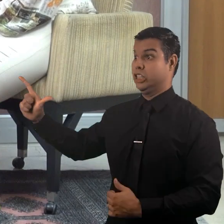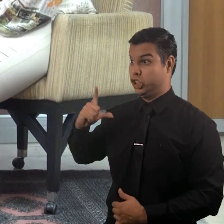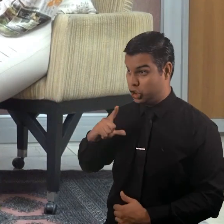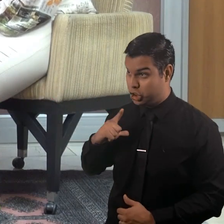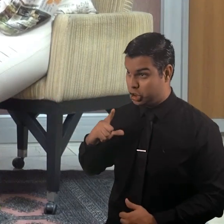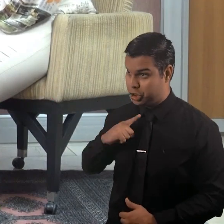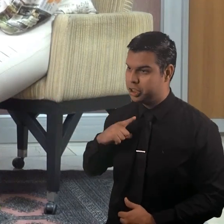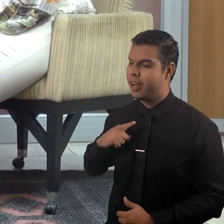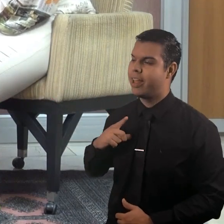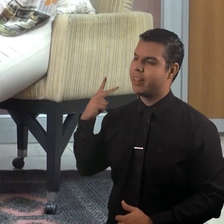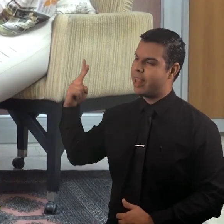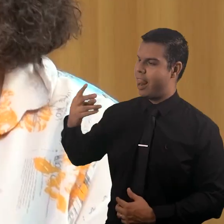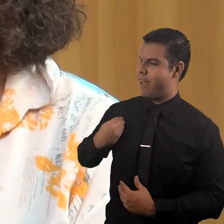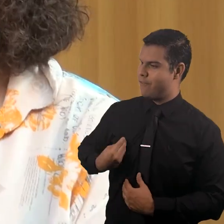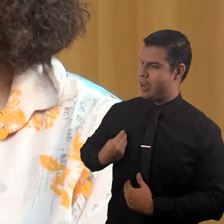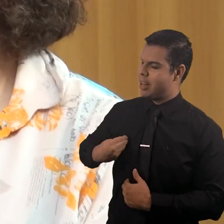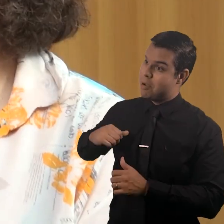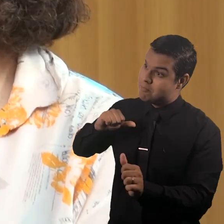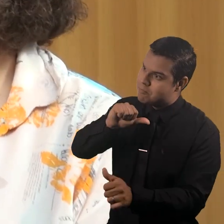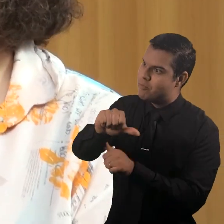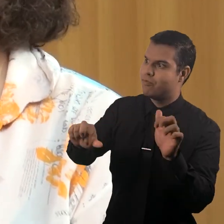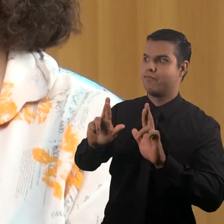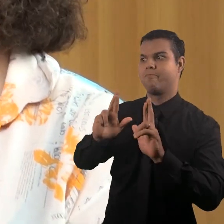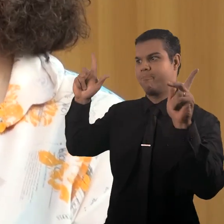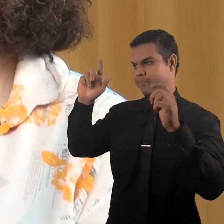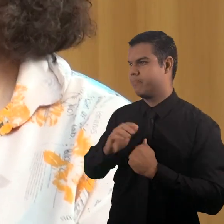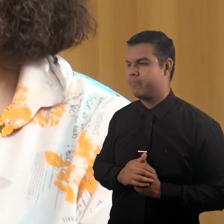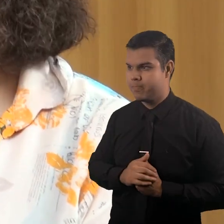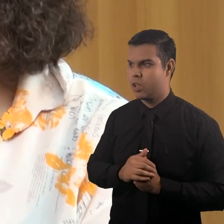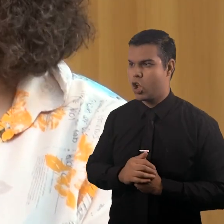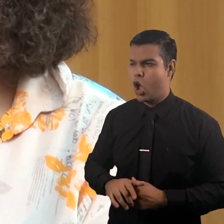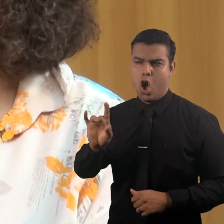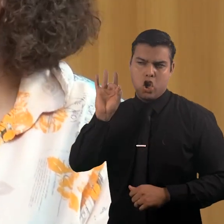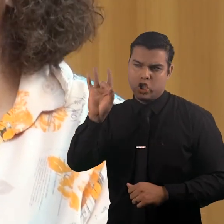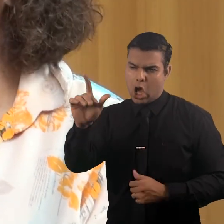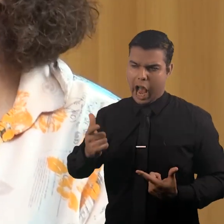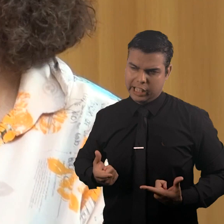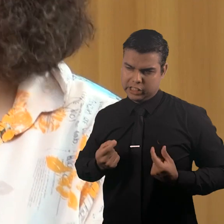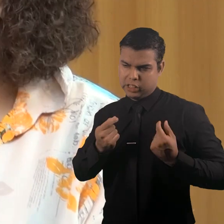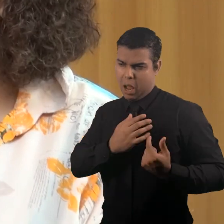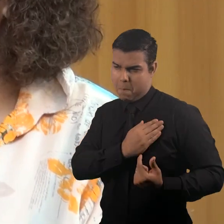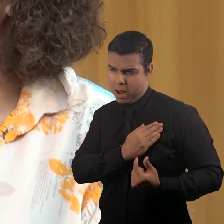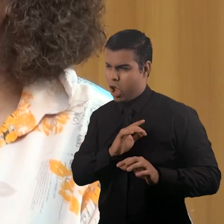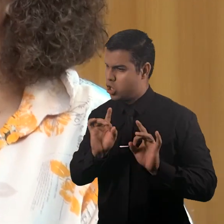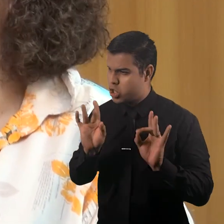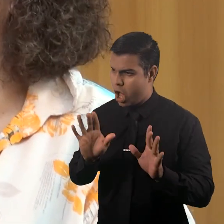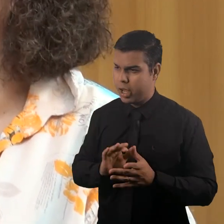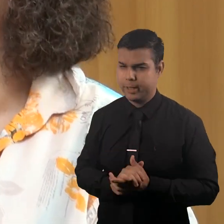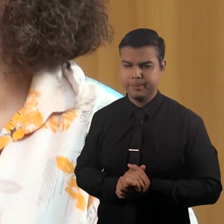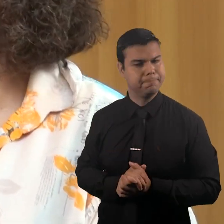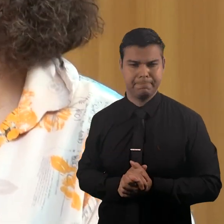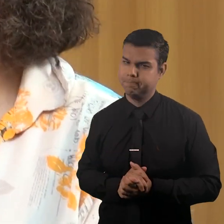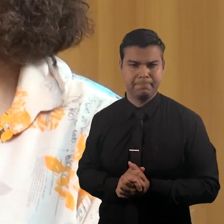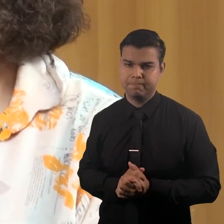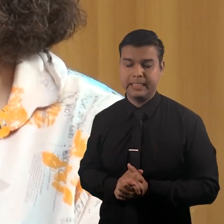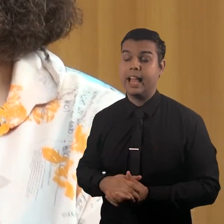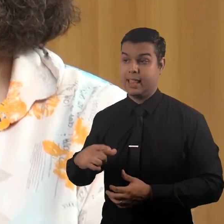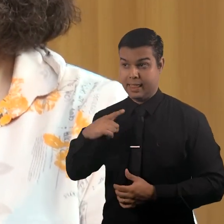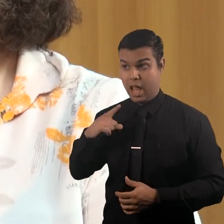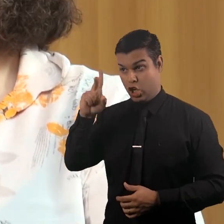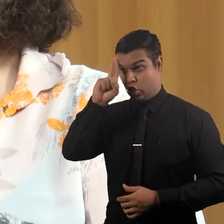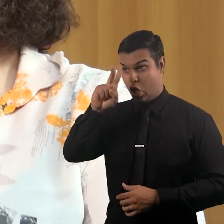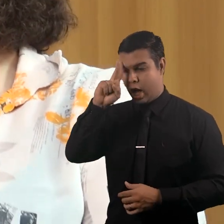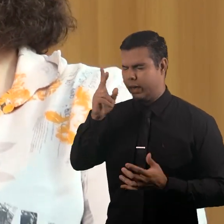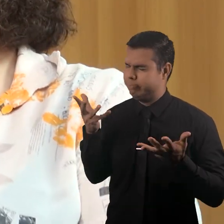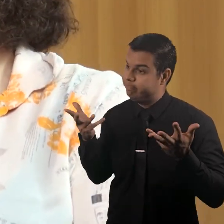apenas com informação, elas mudaram o curso da sua história. Não especificamente só com câncer de mama. Tem um caso